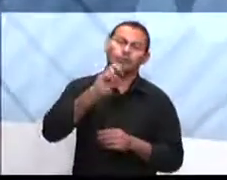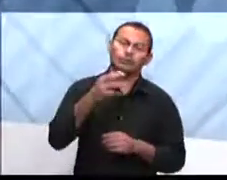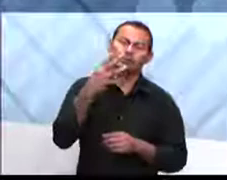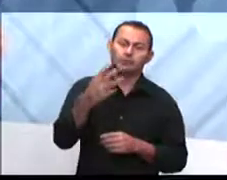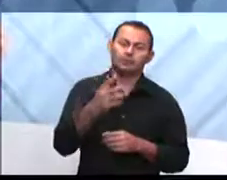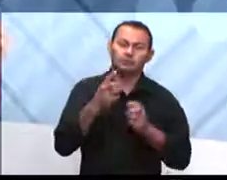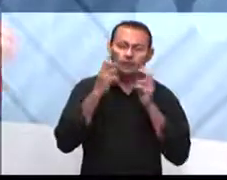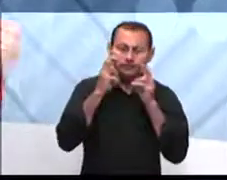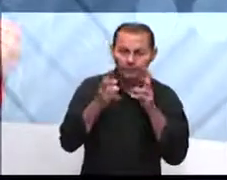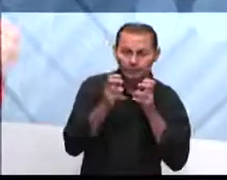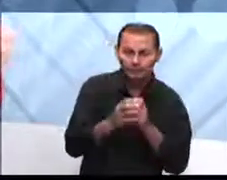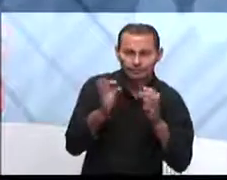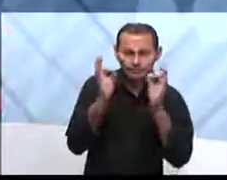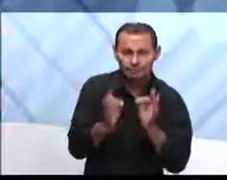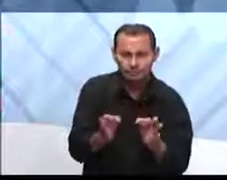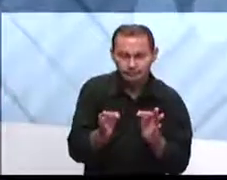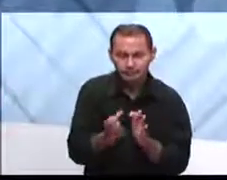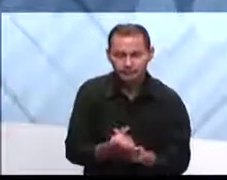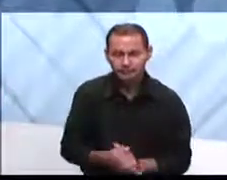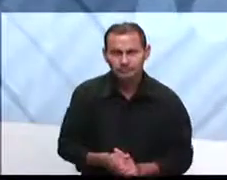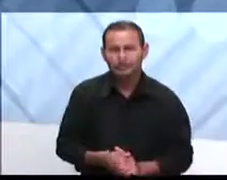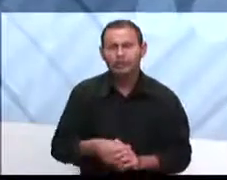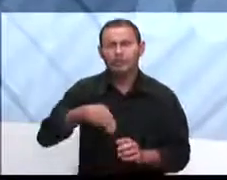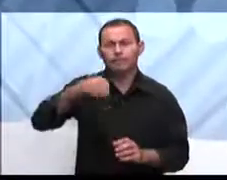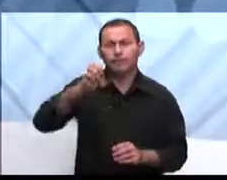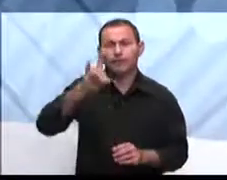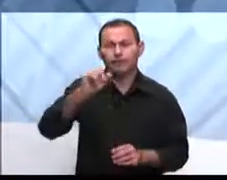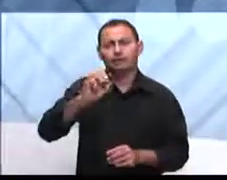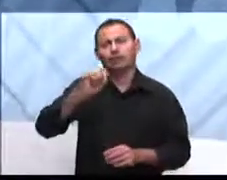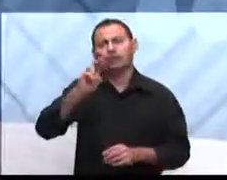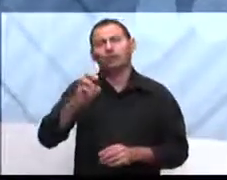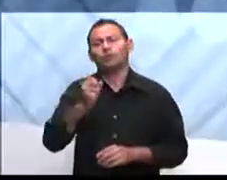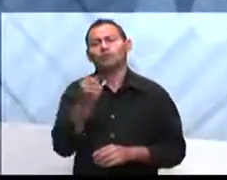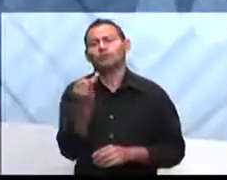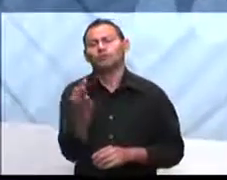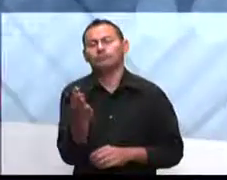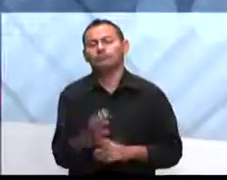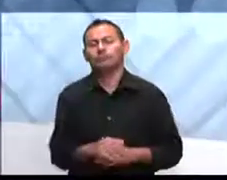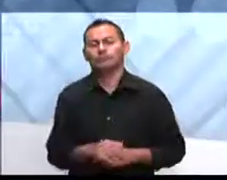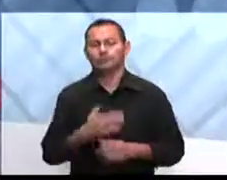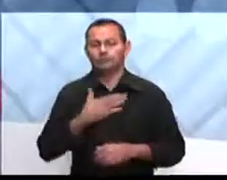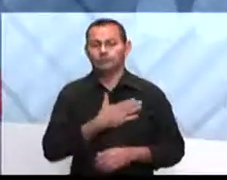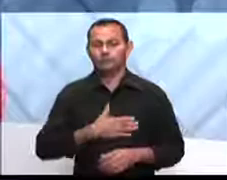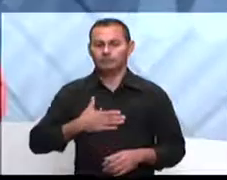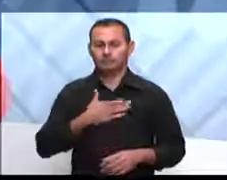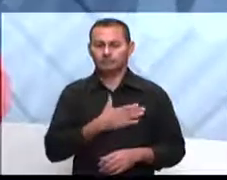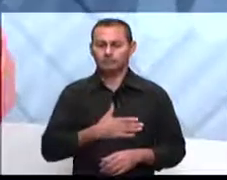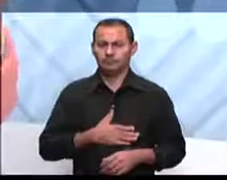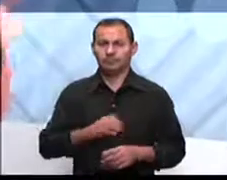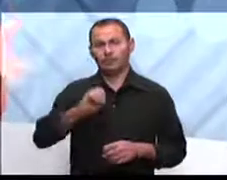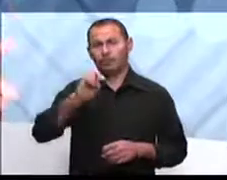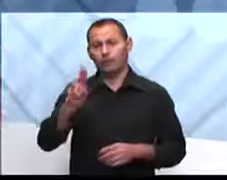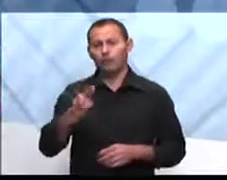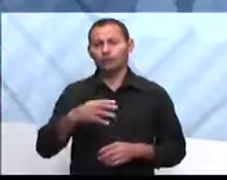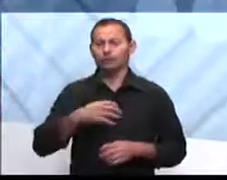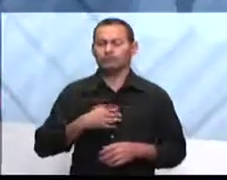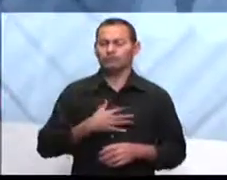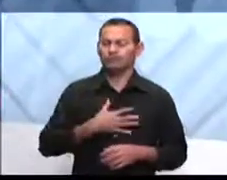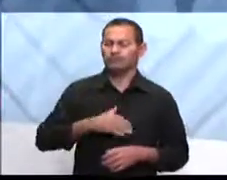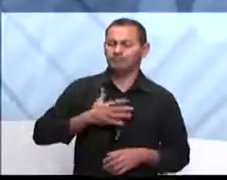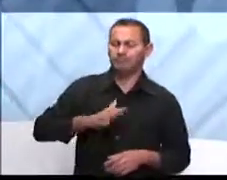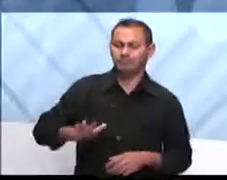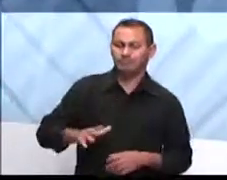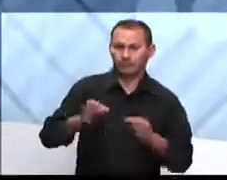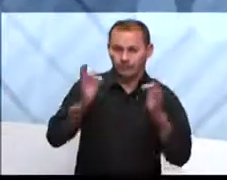ele vai identificar exatamente a média, né, ou o grau, então, de satisfação ou